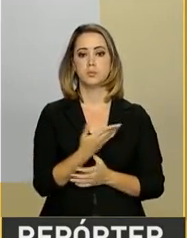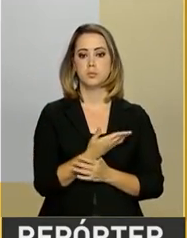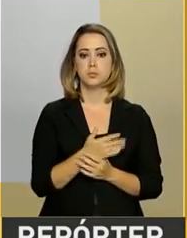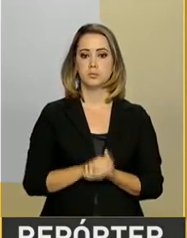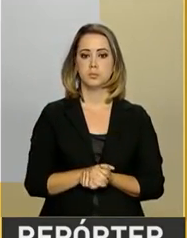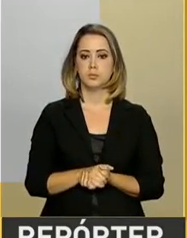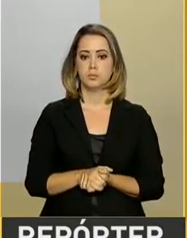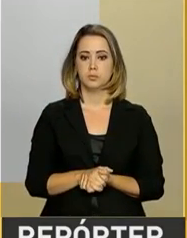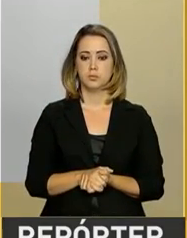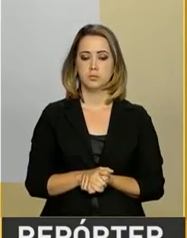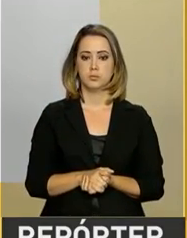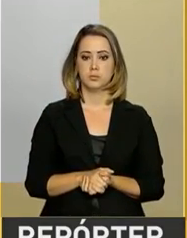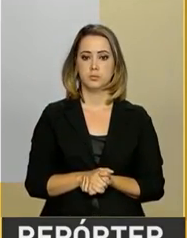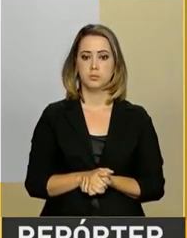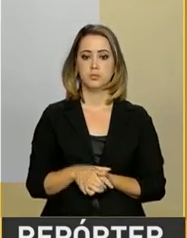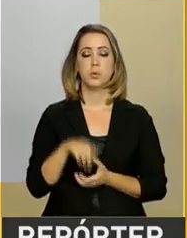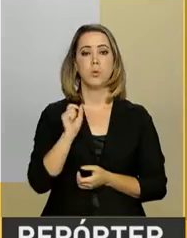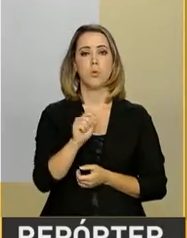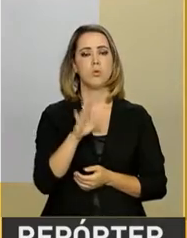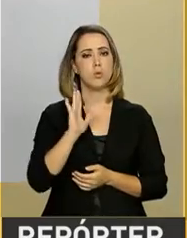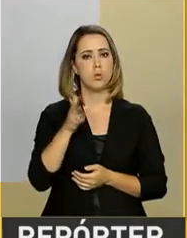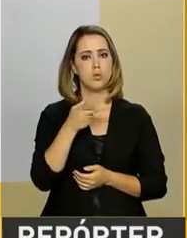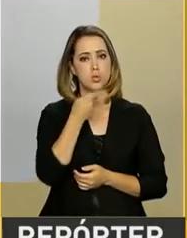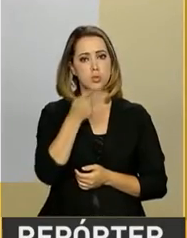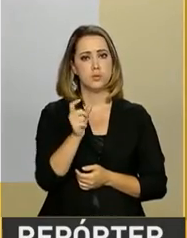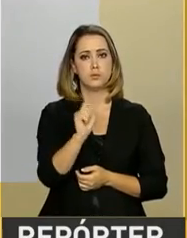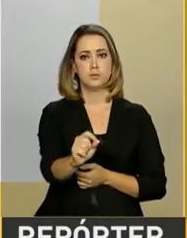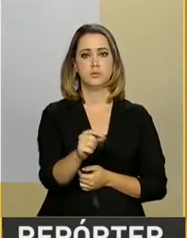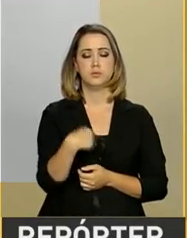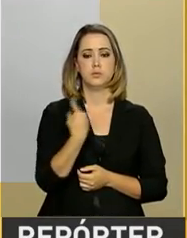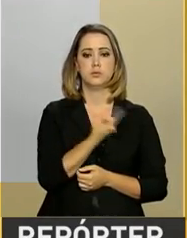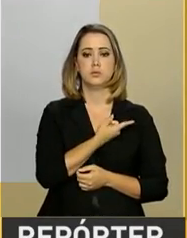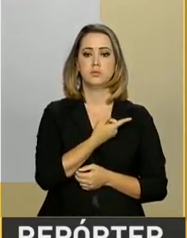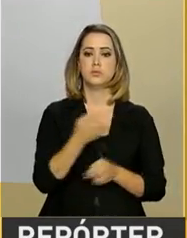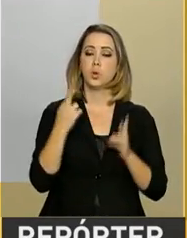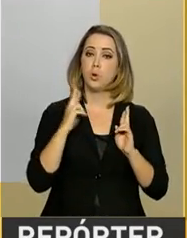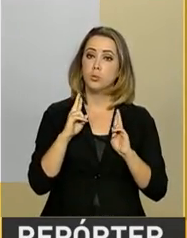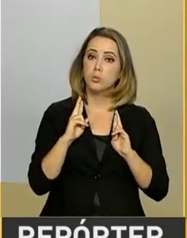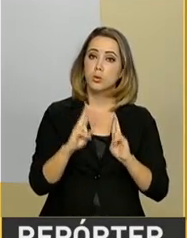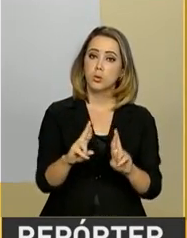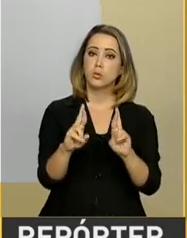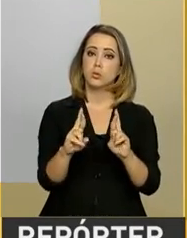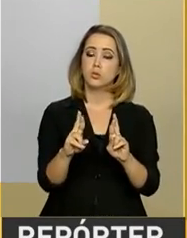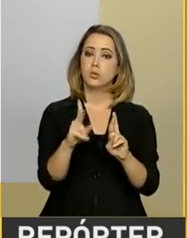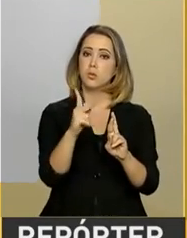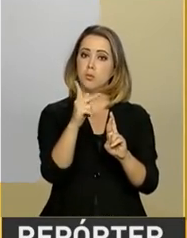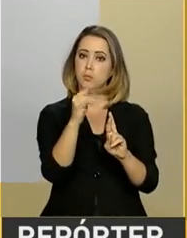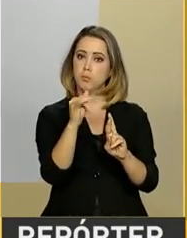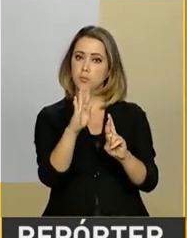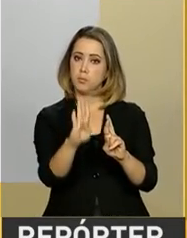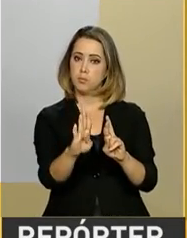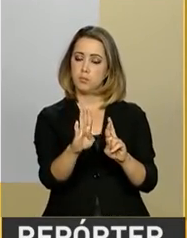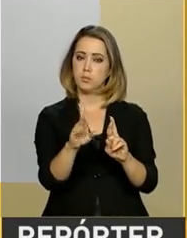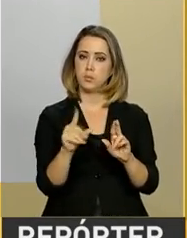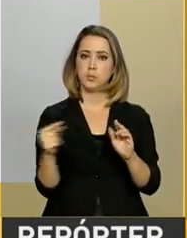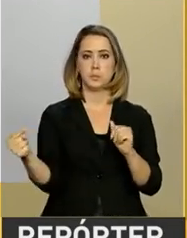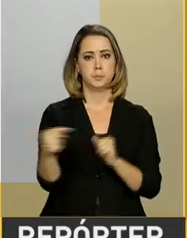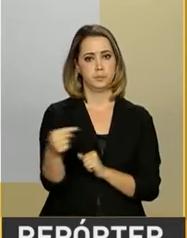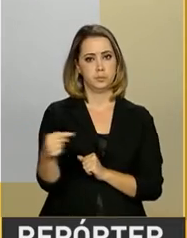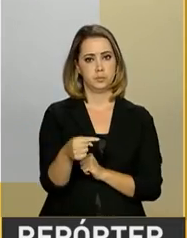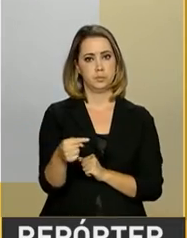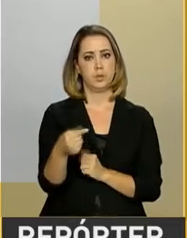o que nós estamos a antecipar duarte esperamos m negativo no último trimestre de